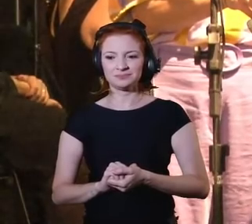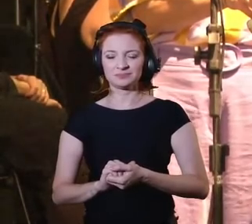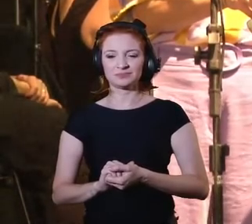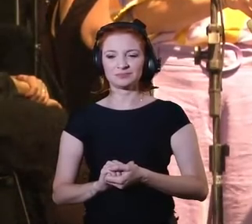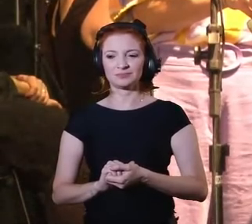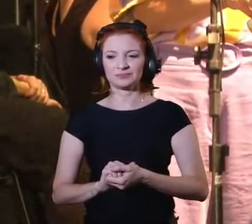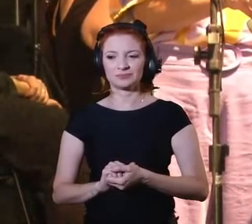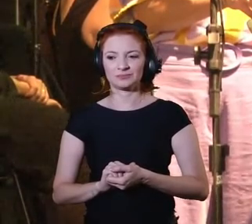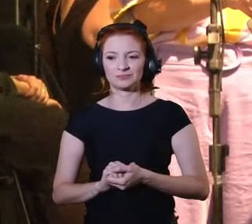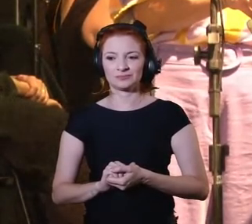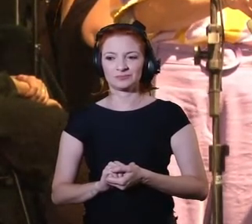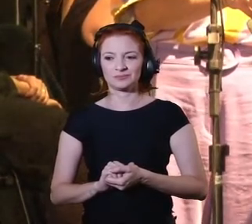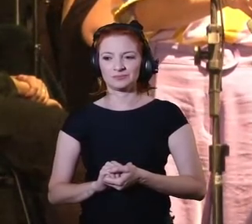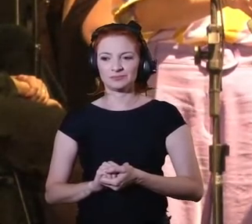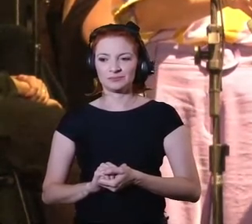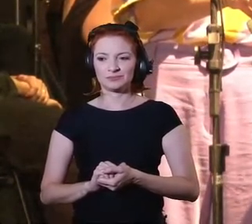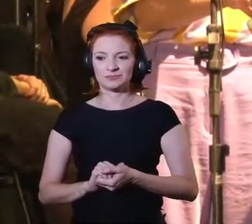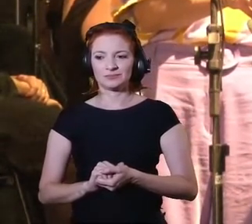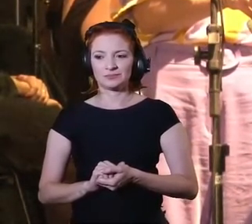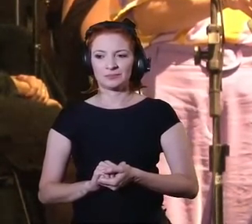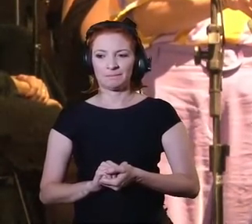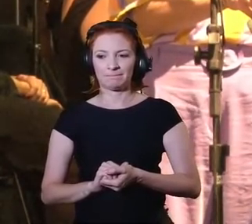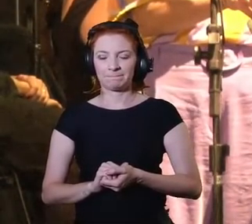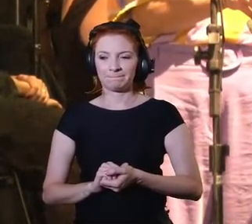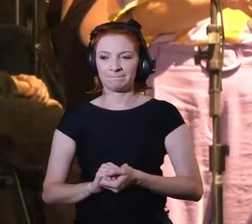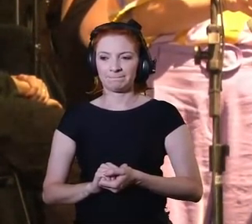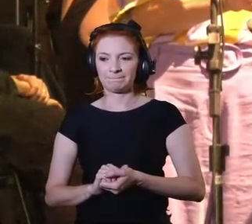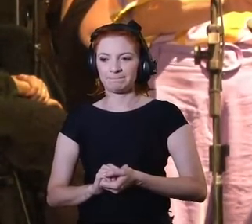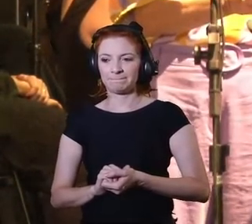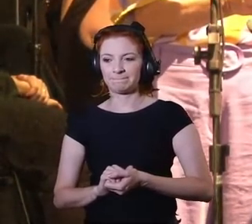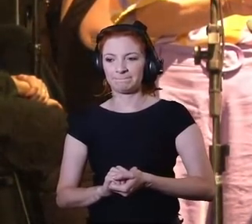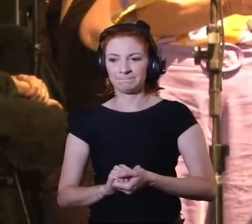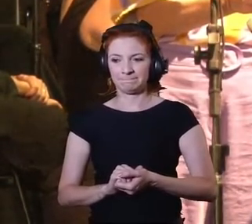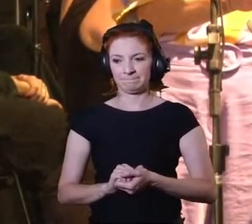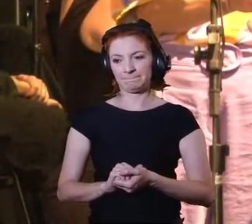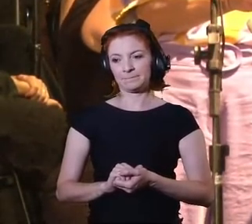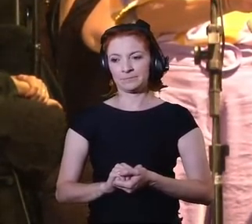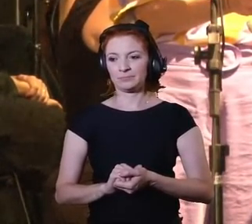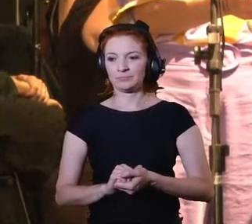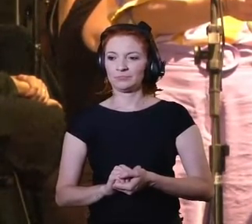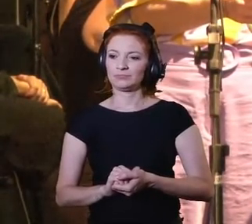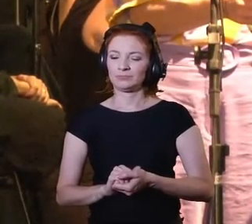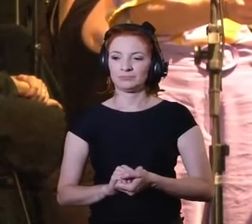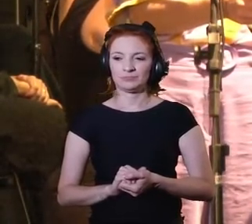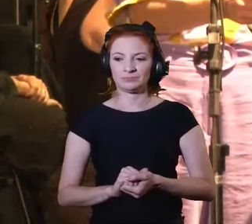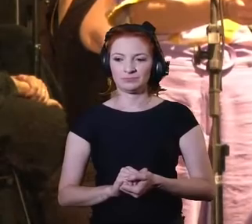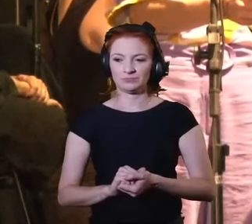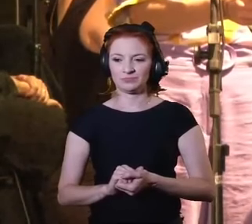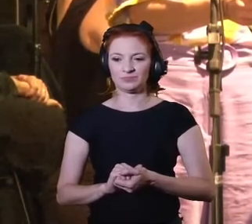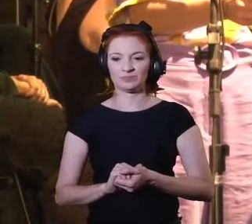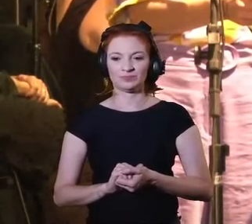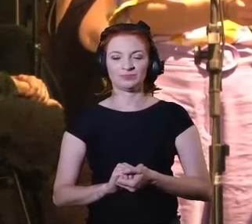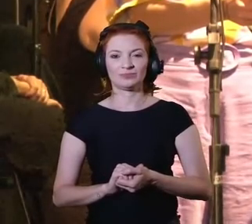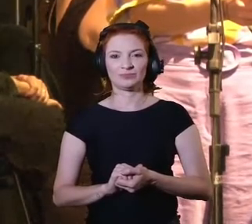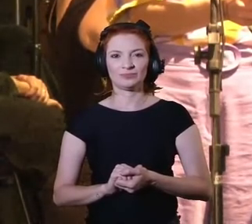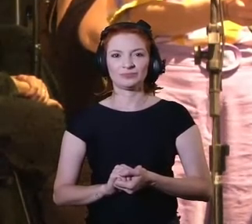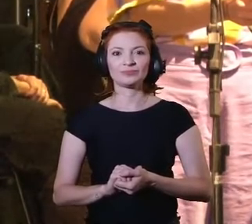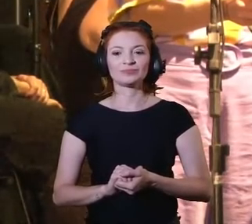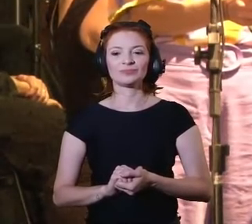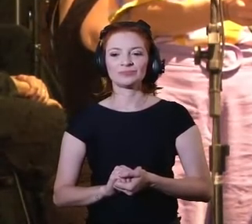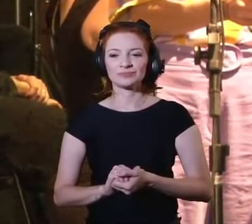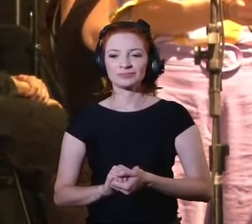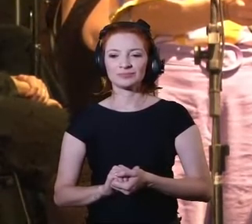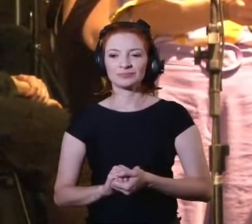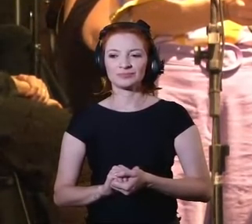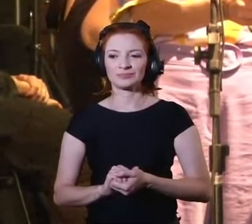as divindades que representam esses anseios. Rainhas e princesas da Festa da Uva, seguidas